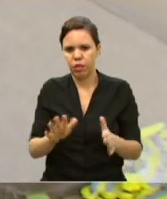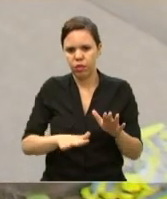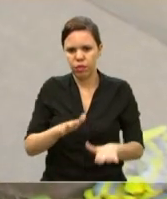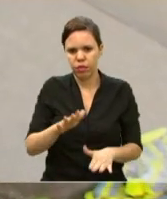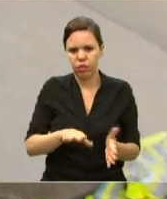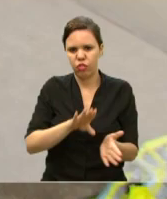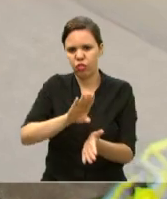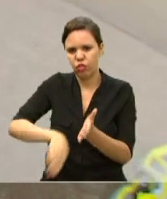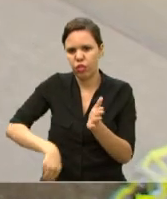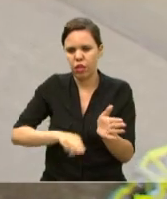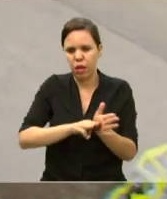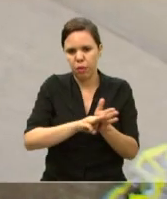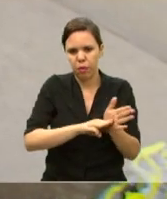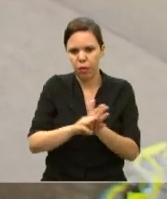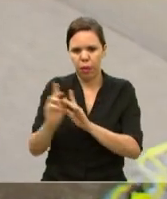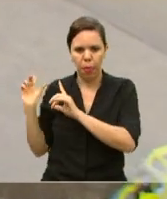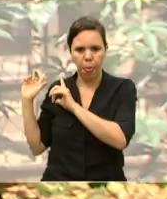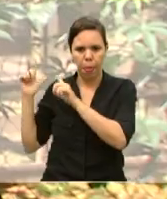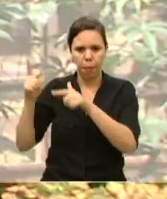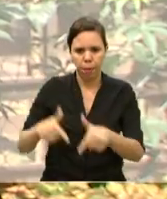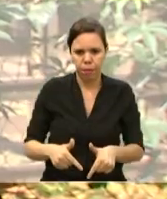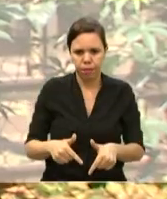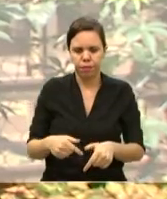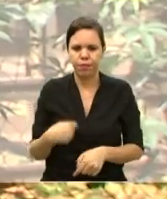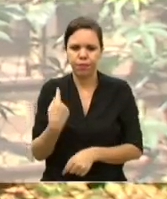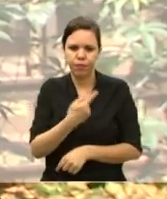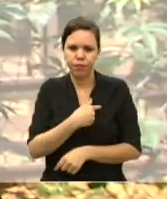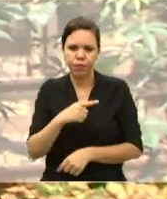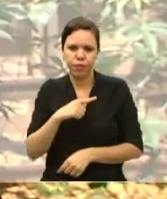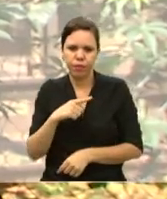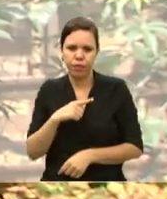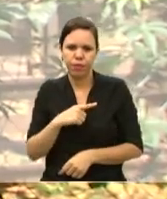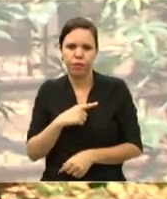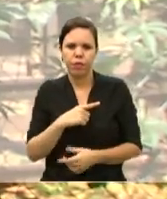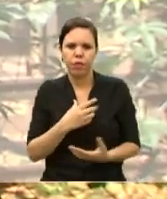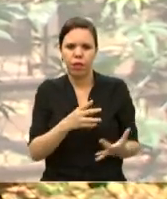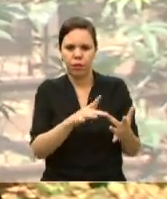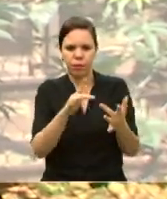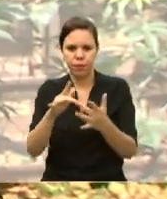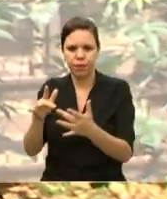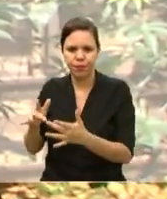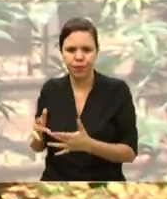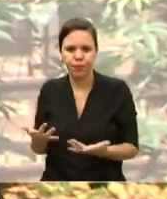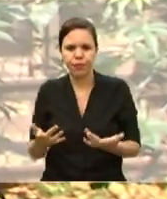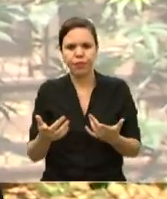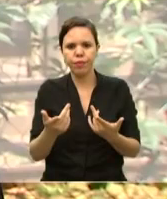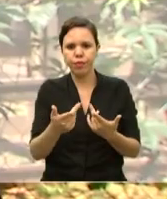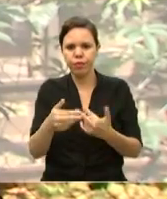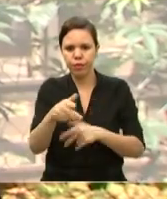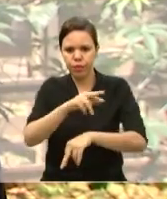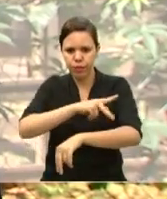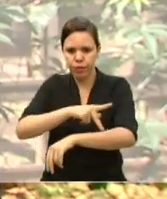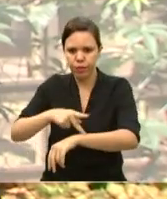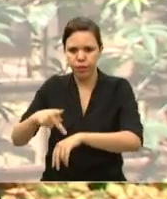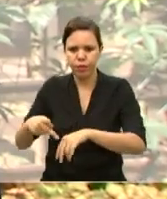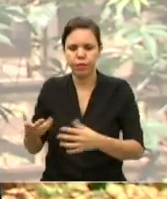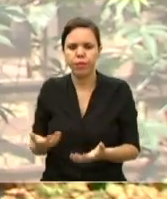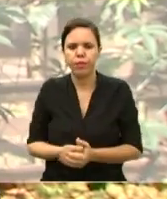dos métodos mais tradicionais. A gente acabou tendo bastante contato com diferentes pedagogias